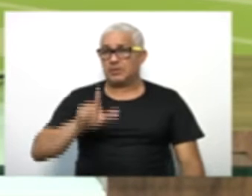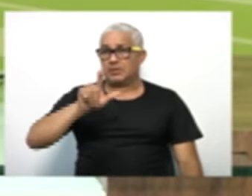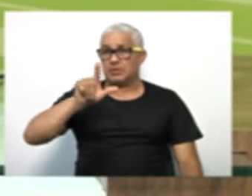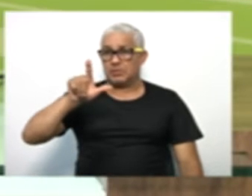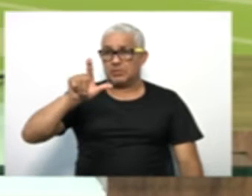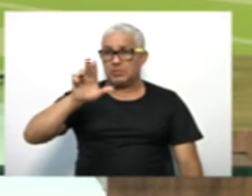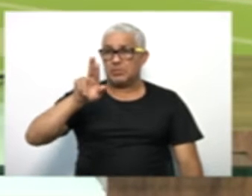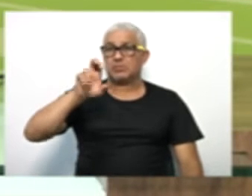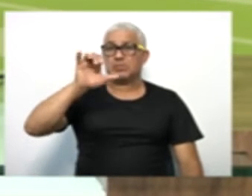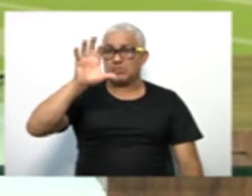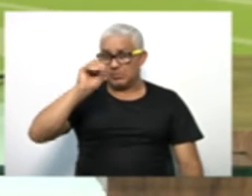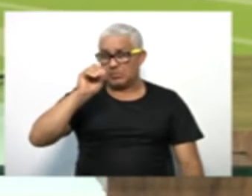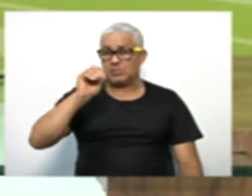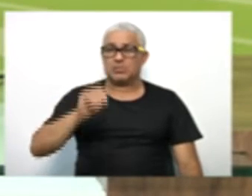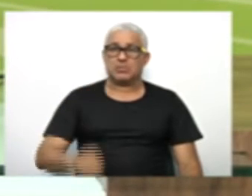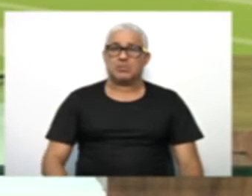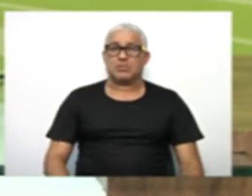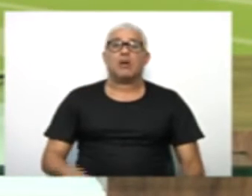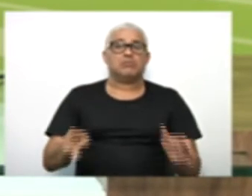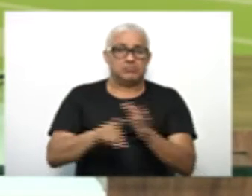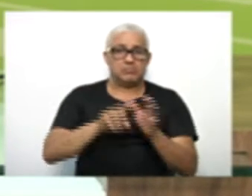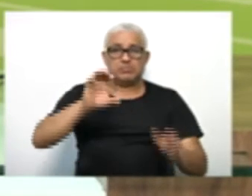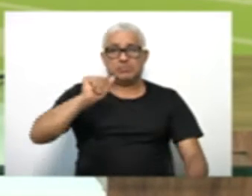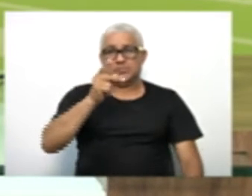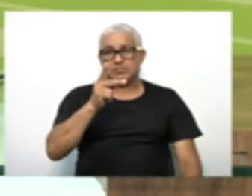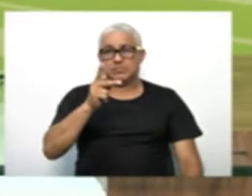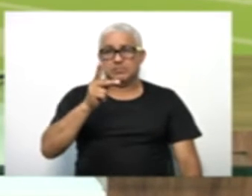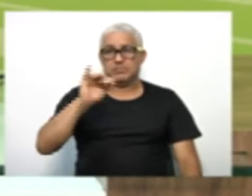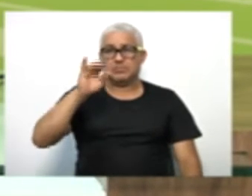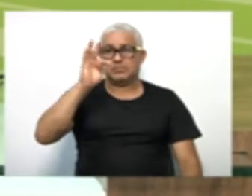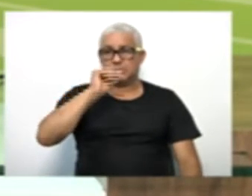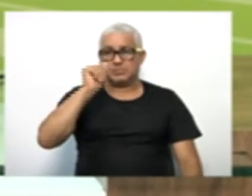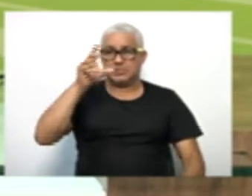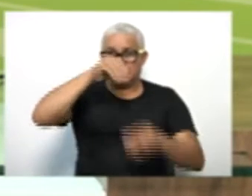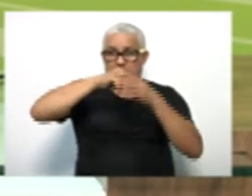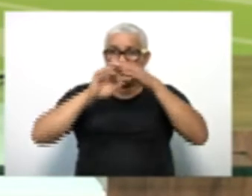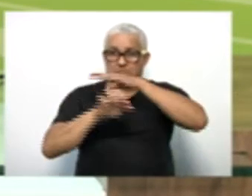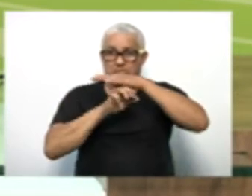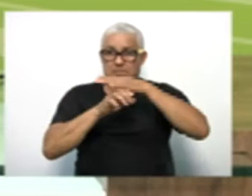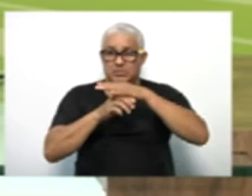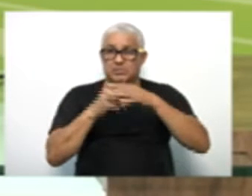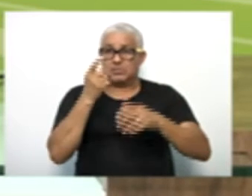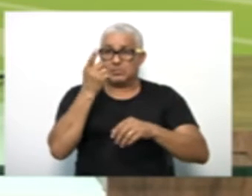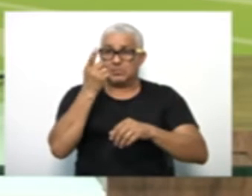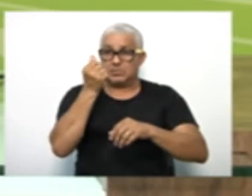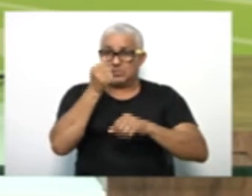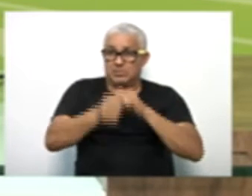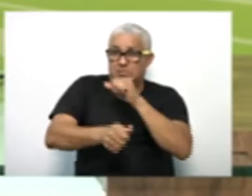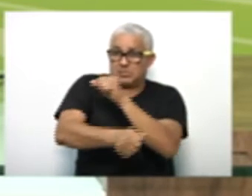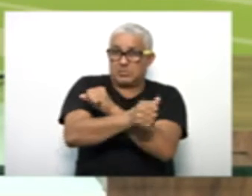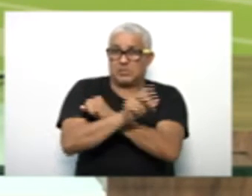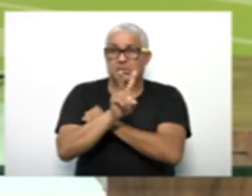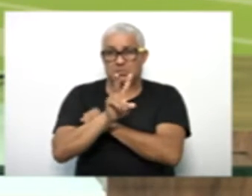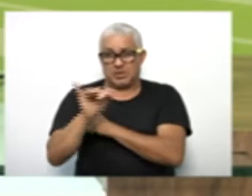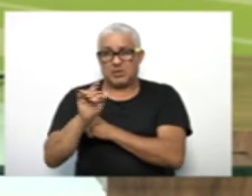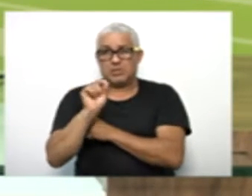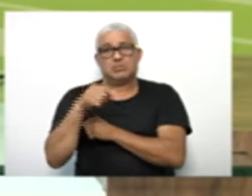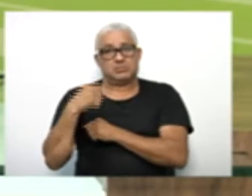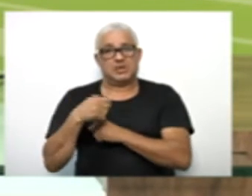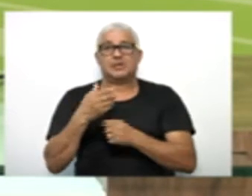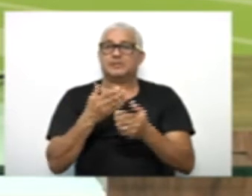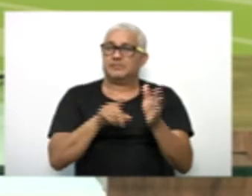desse investimento, do capital que pertence à empresa, ela vai investir. E onde que ela vai investir? Logicamente que tem que fazer um